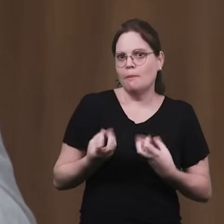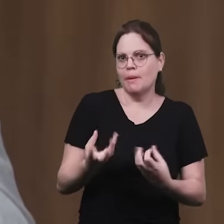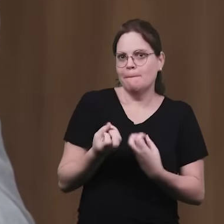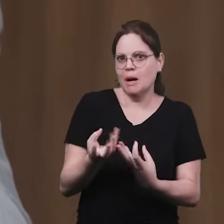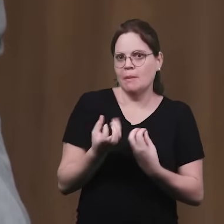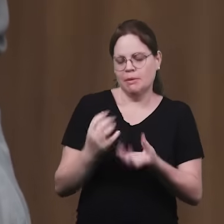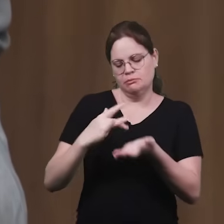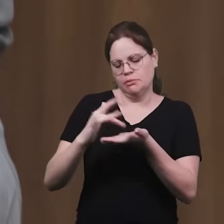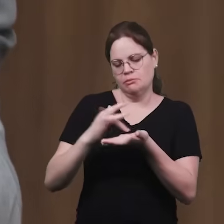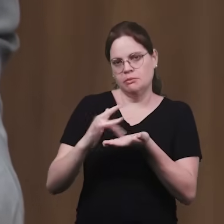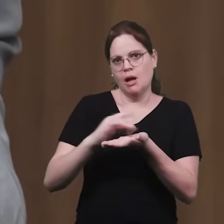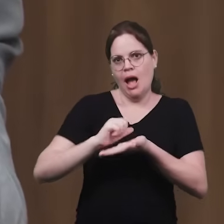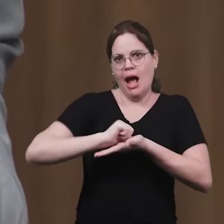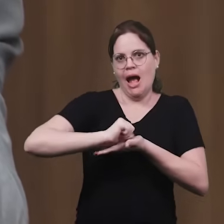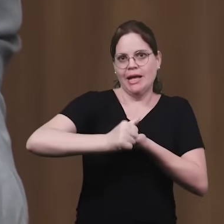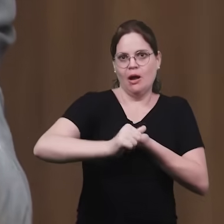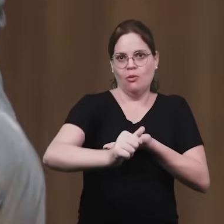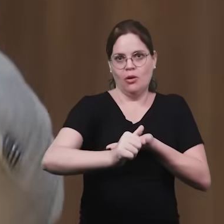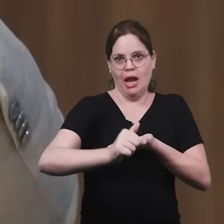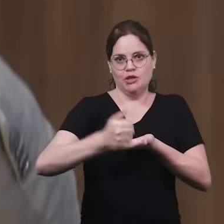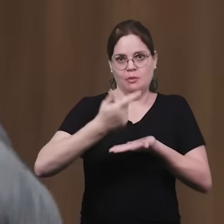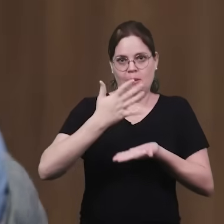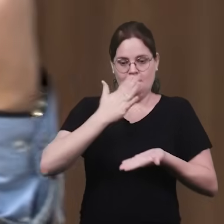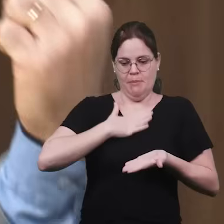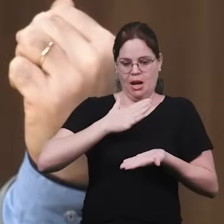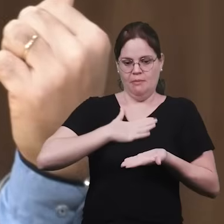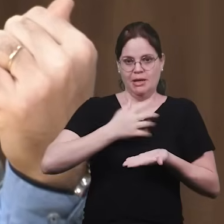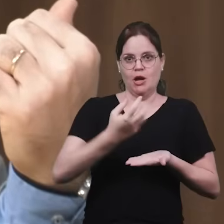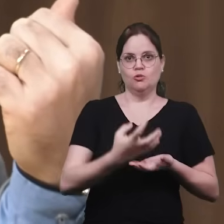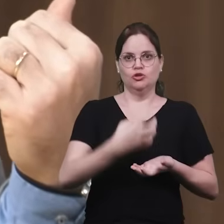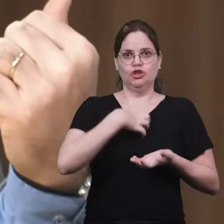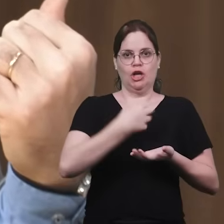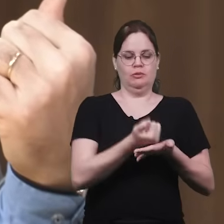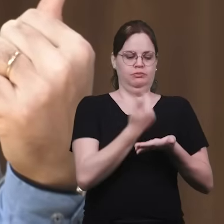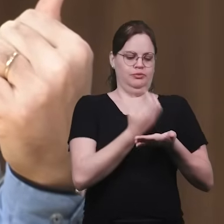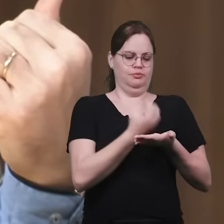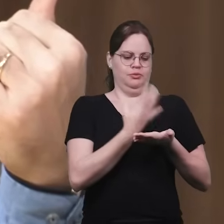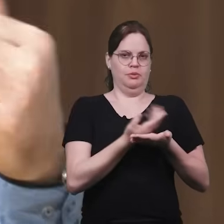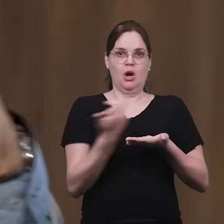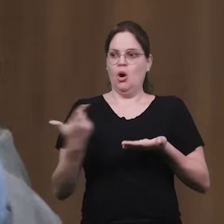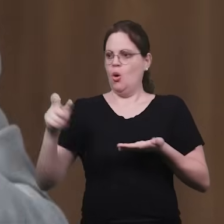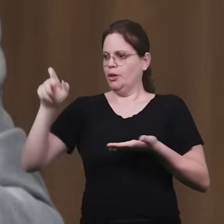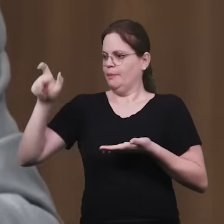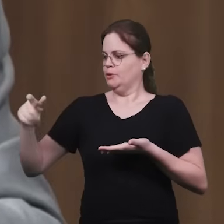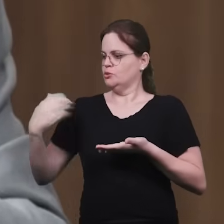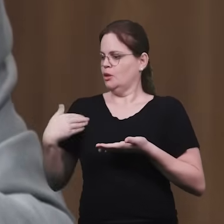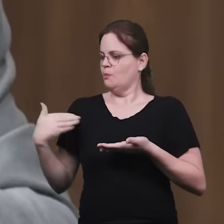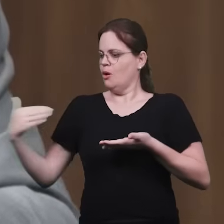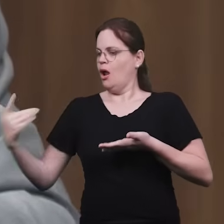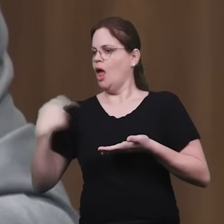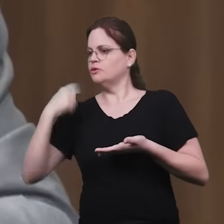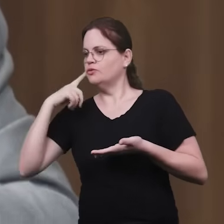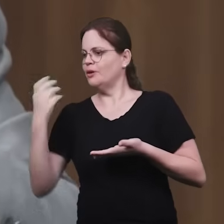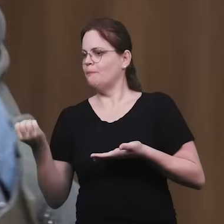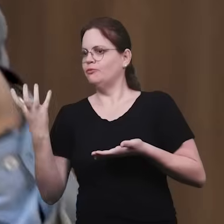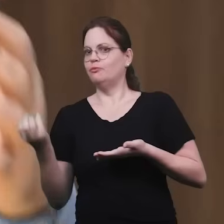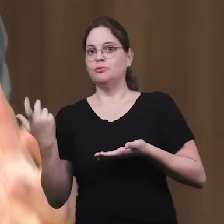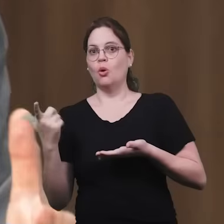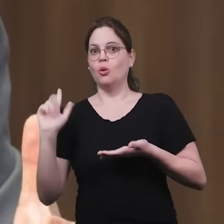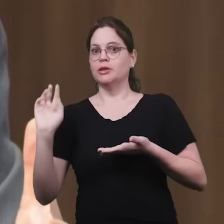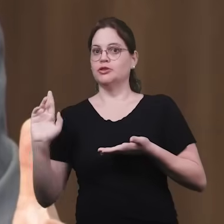ele reage de uma forma para você e de uma forma diferente para a pessoa que está do seu lado. E aí cria-se o que estão sendo chamados